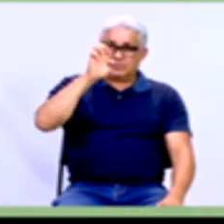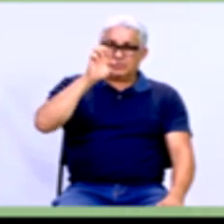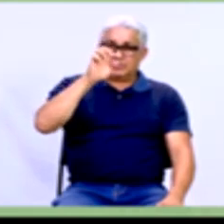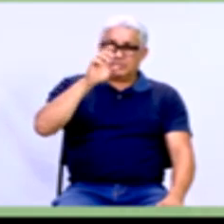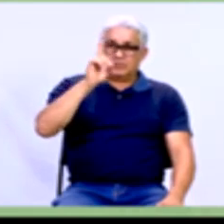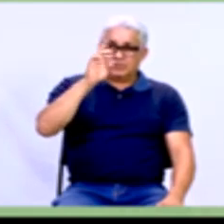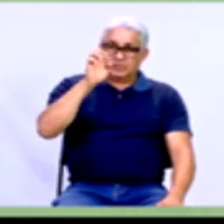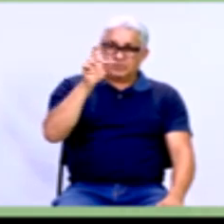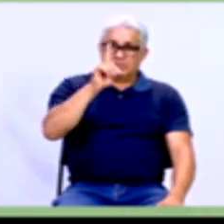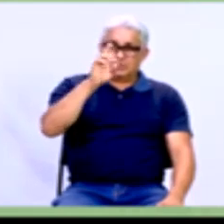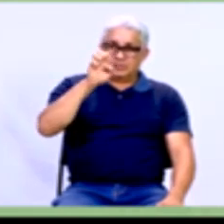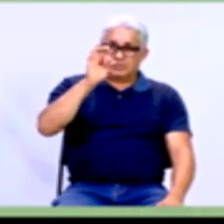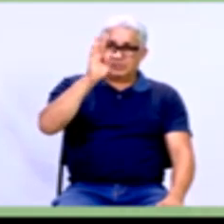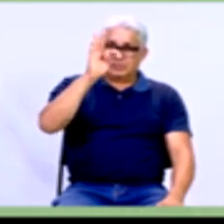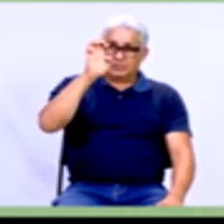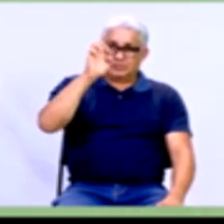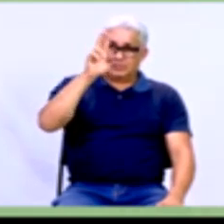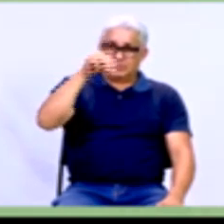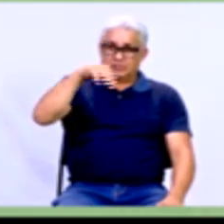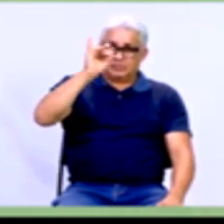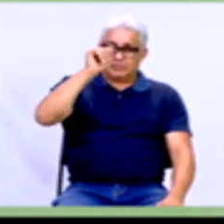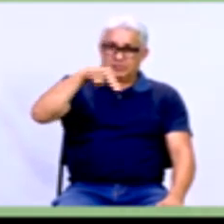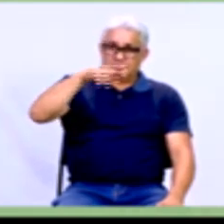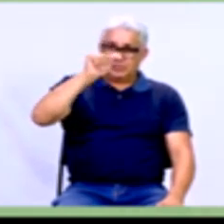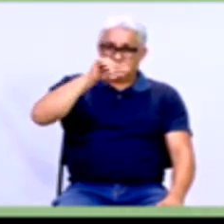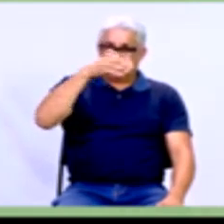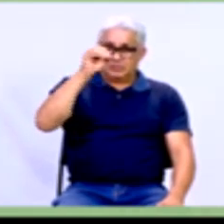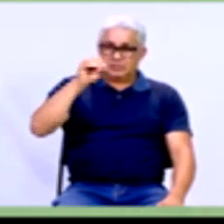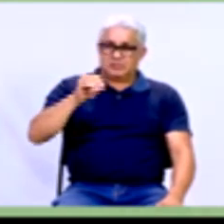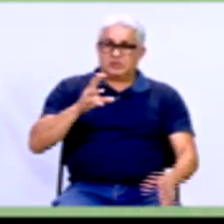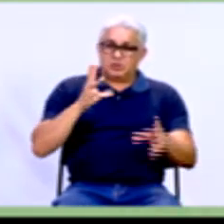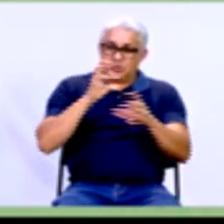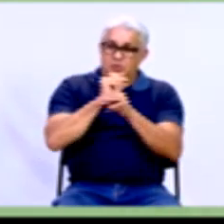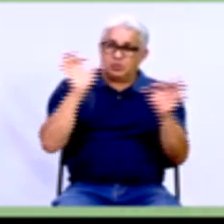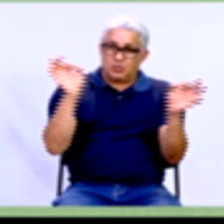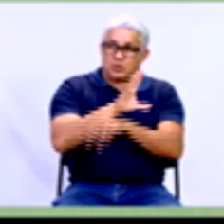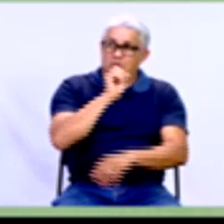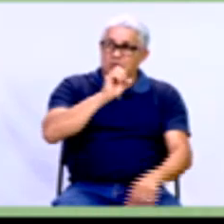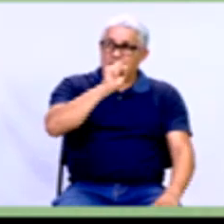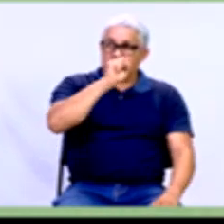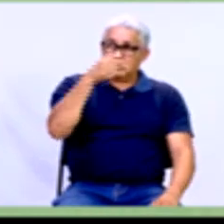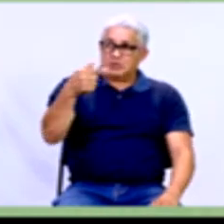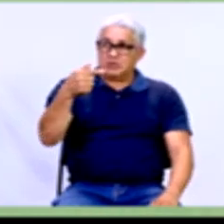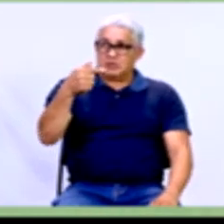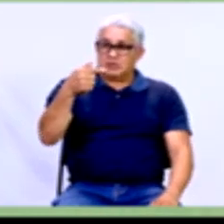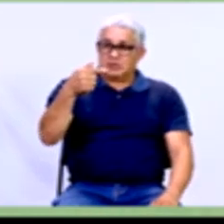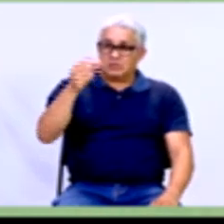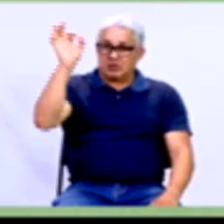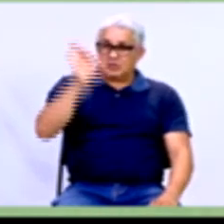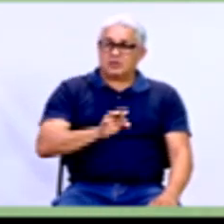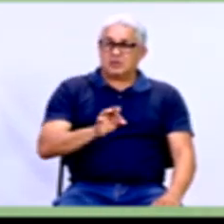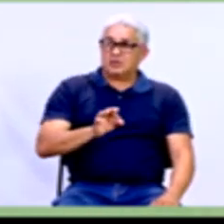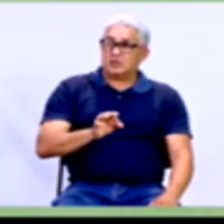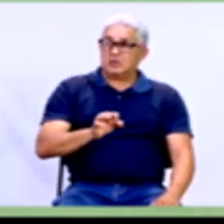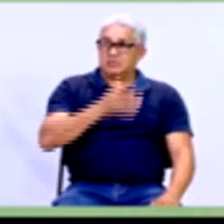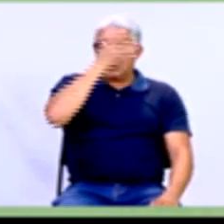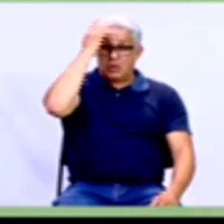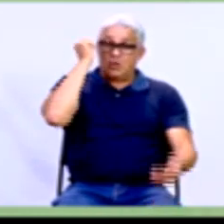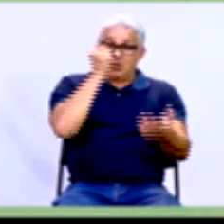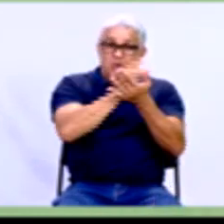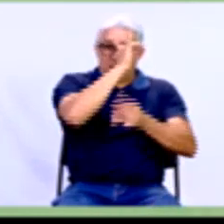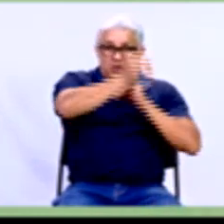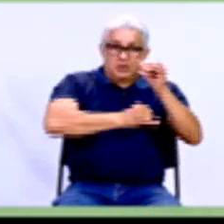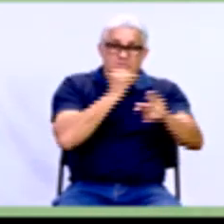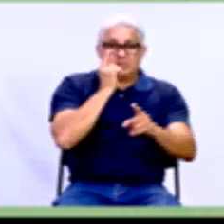quê? Que 87% da variação das compras pela internet pode ser explicadas pela relação com o fator